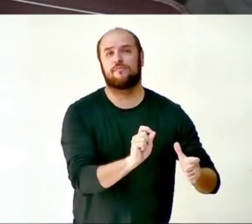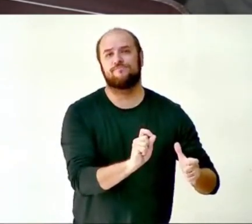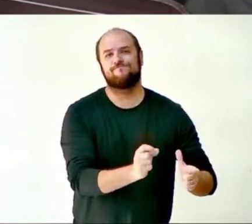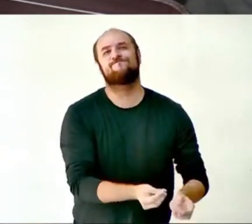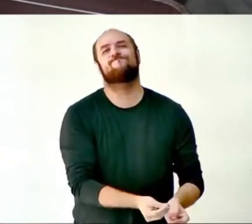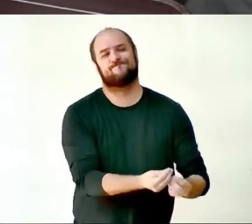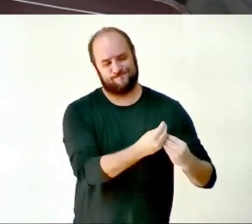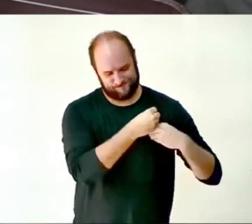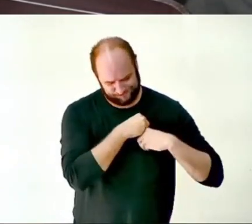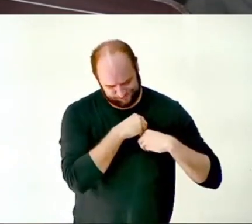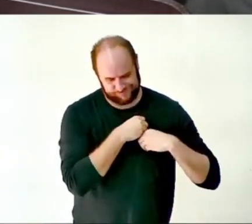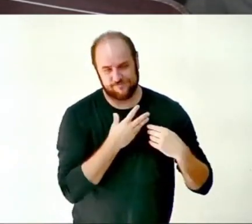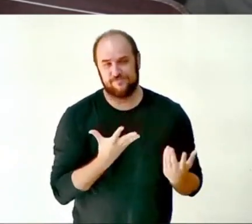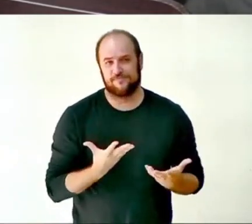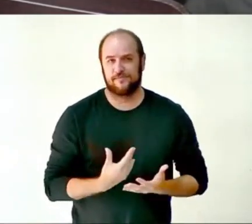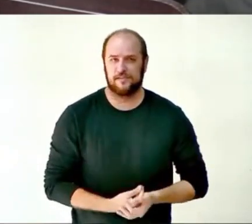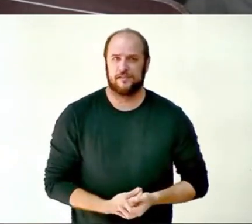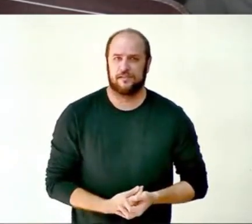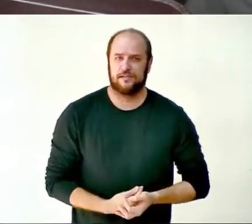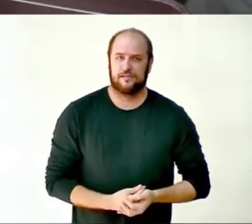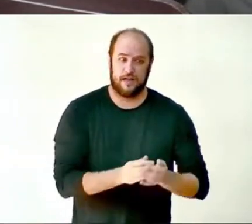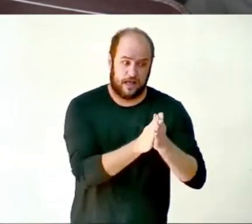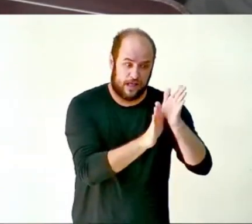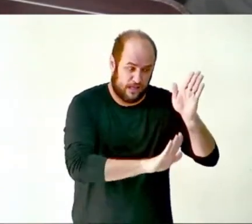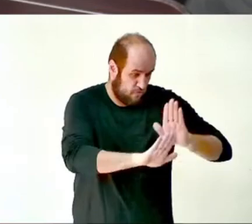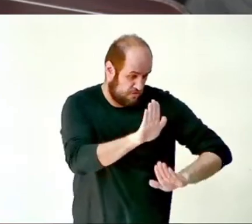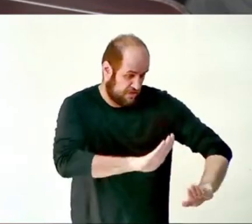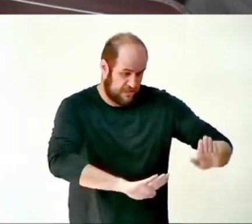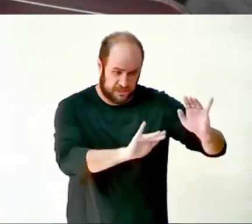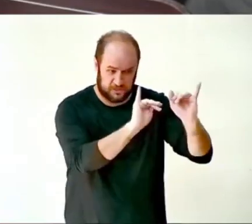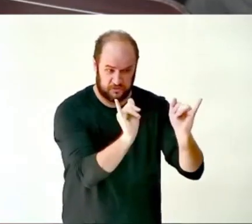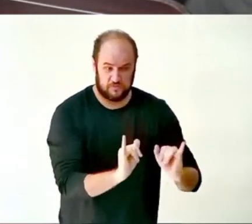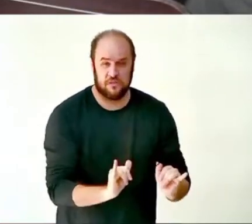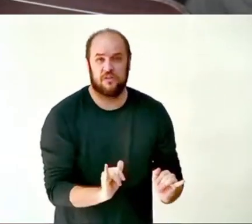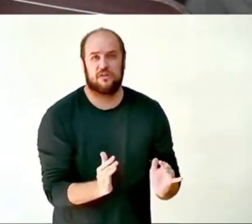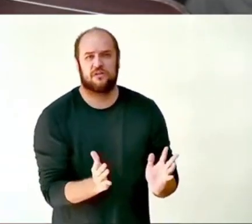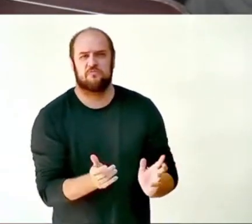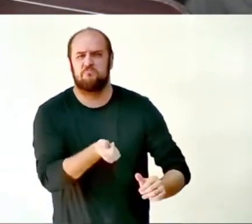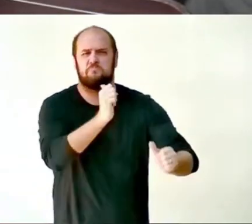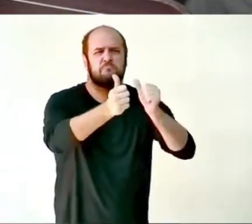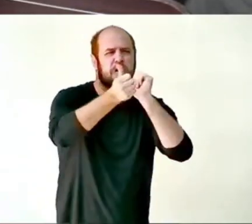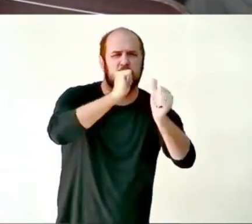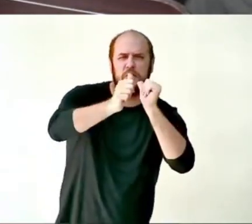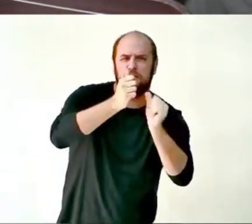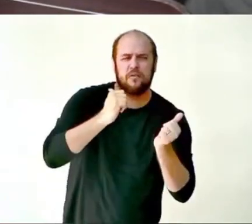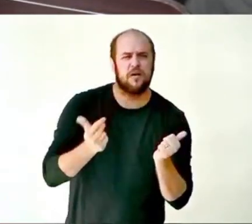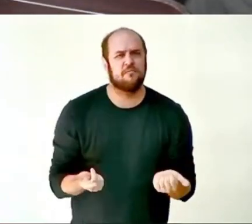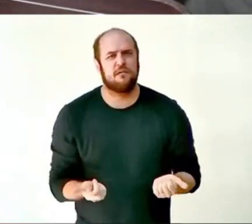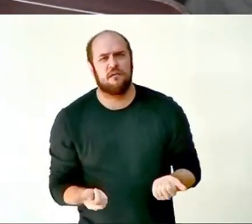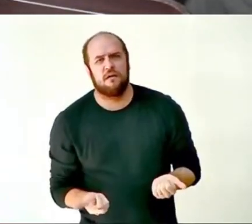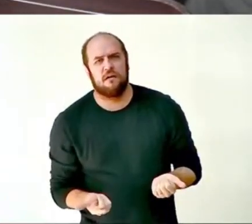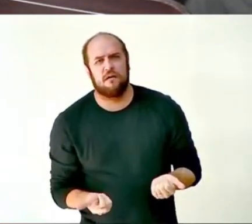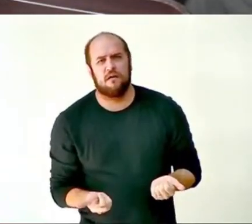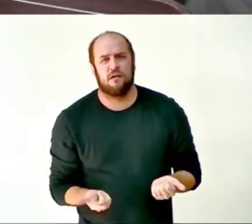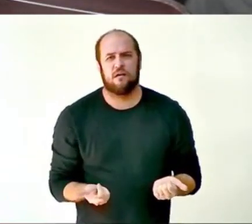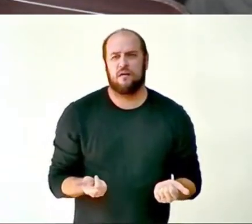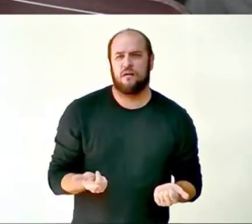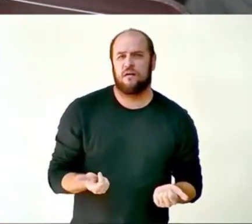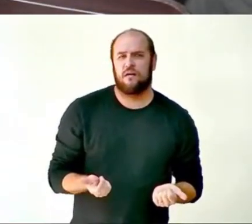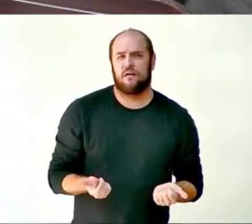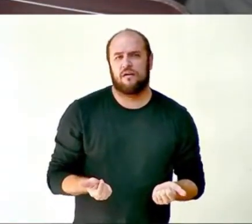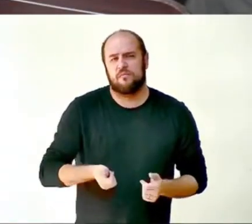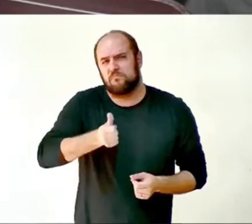Onde estão as idolatrias, como o reverendo Alberto leu aqui? Onde estão as bebedices? Onde estão as